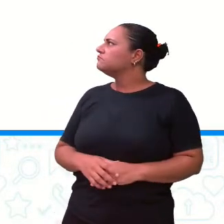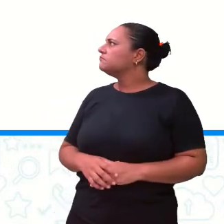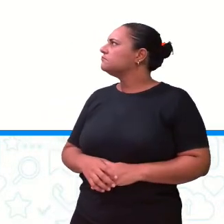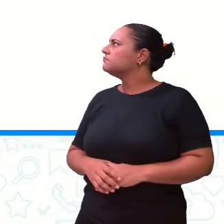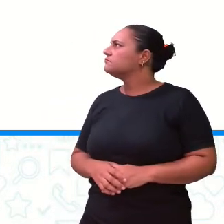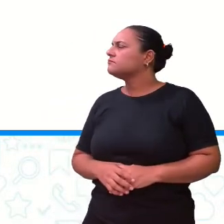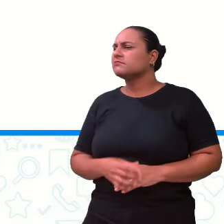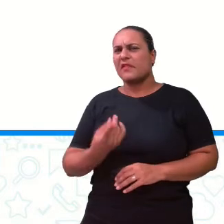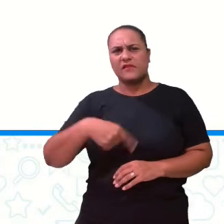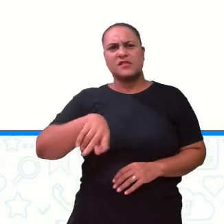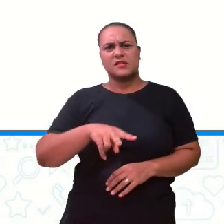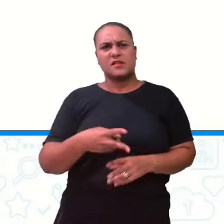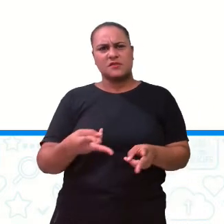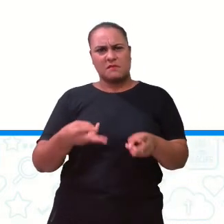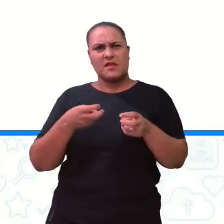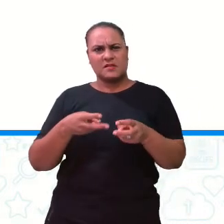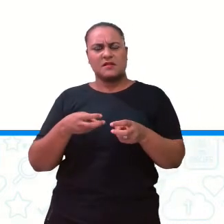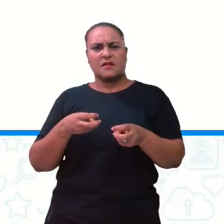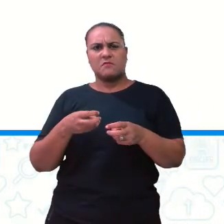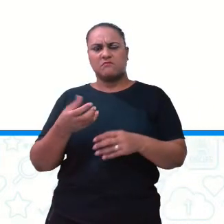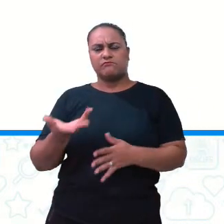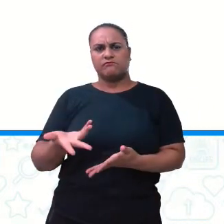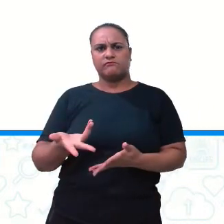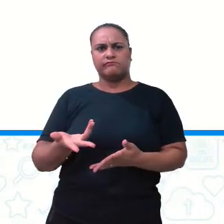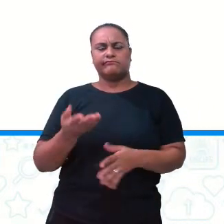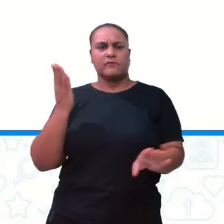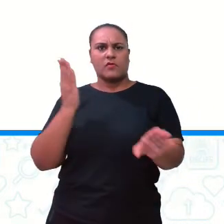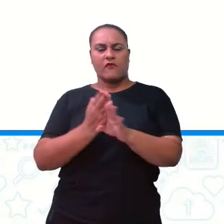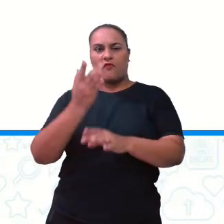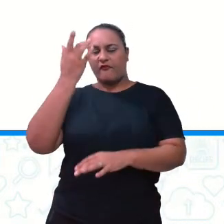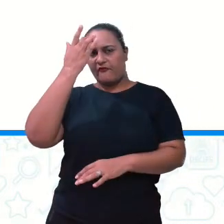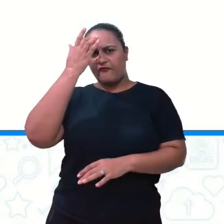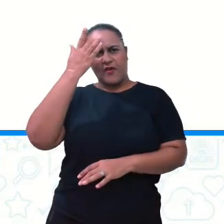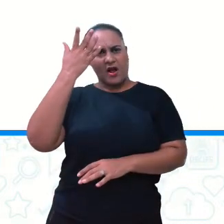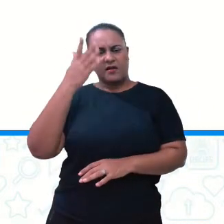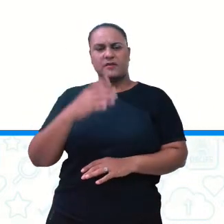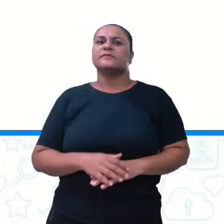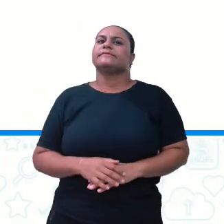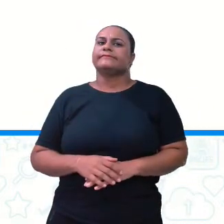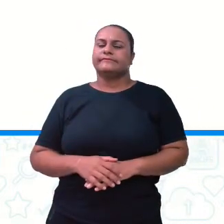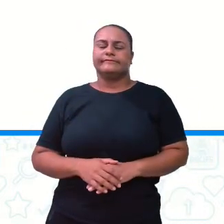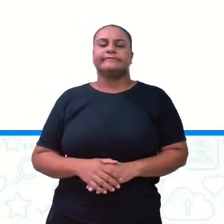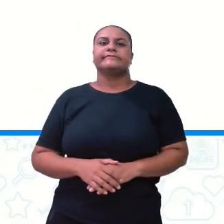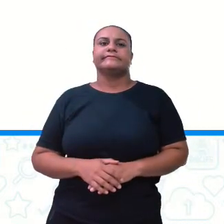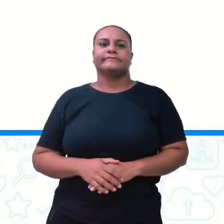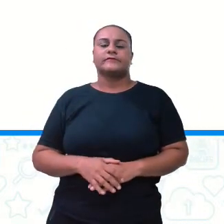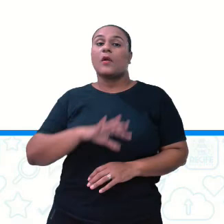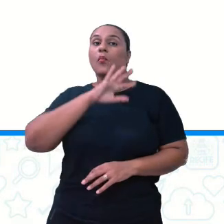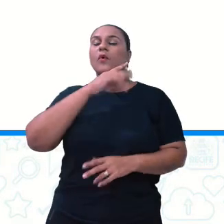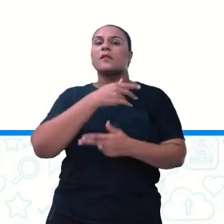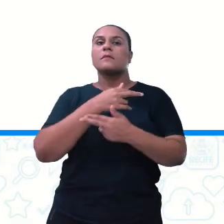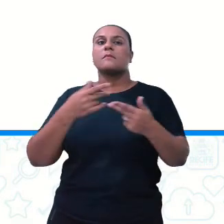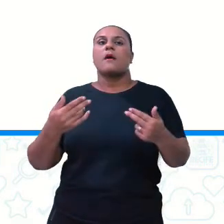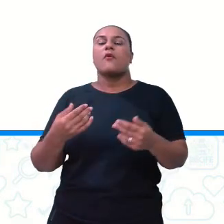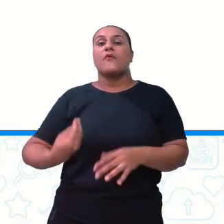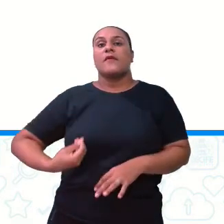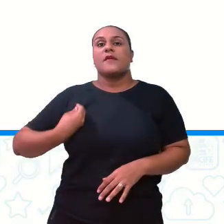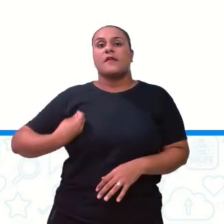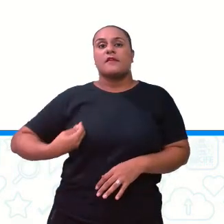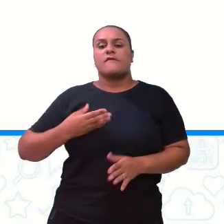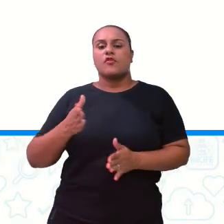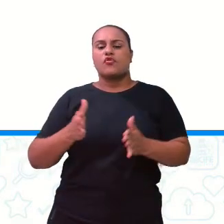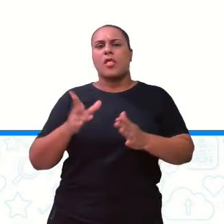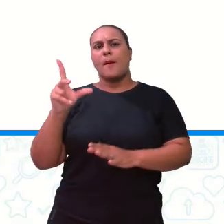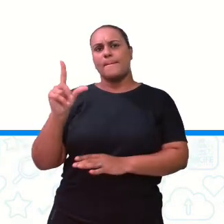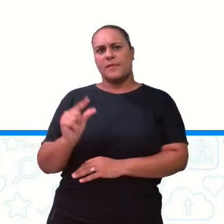conseguem identificar fácil aí na tabela qual é o animal que vive menos? Eu